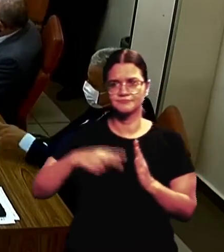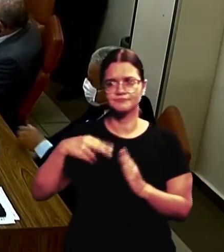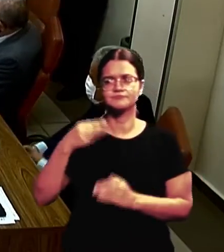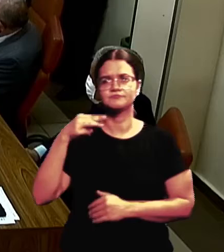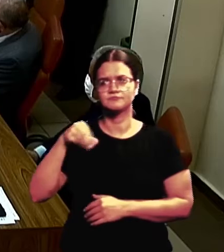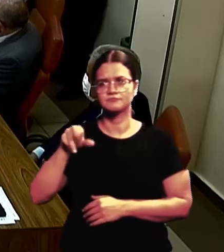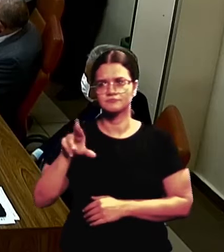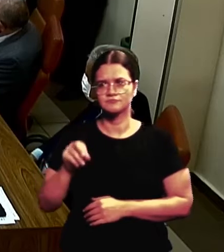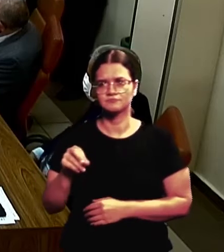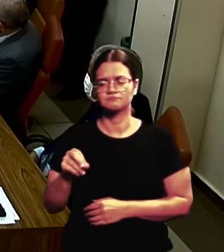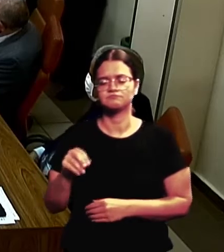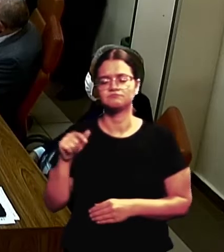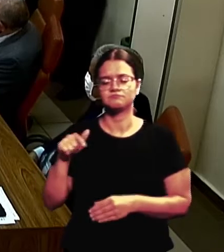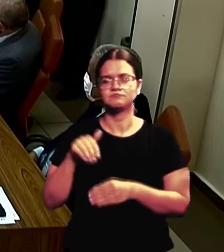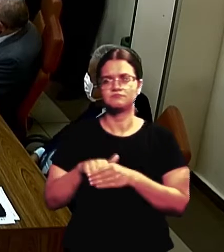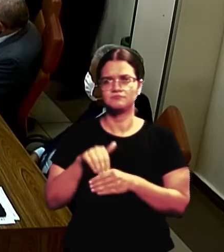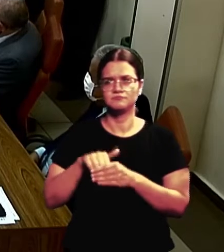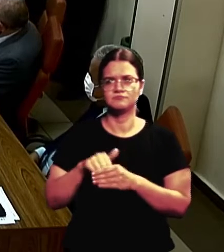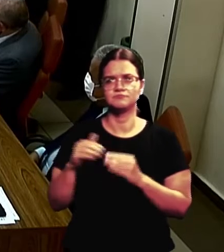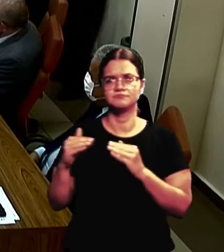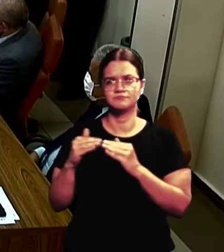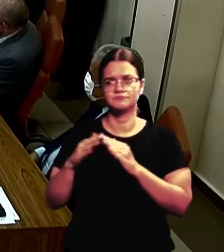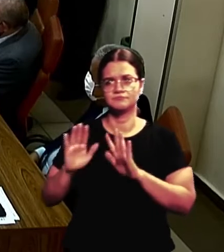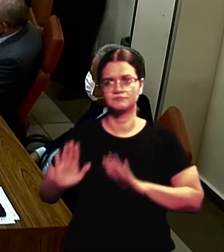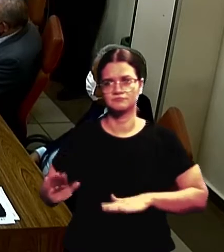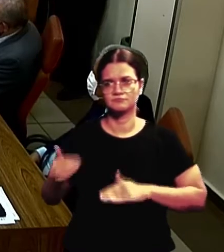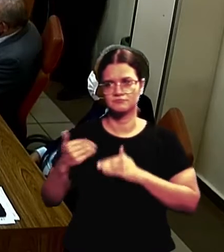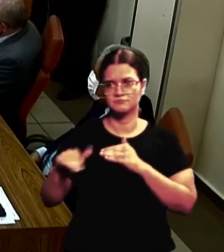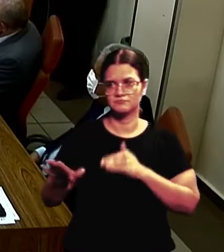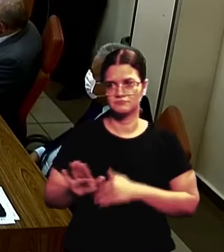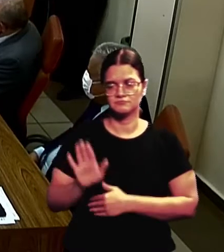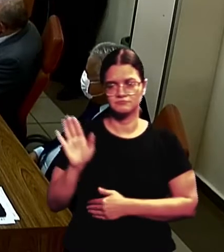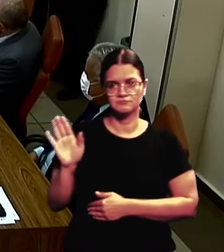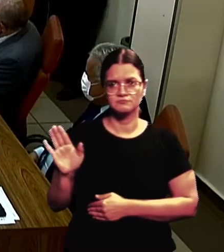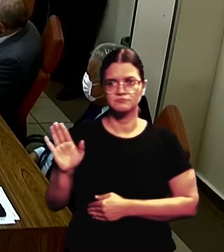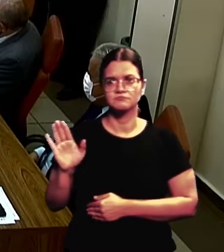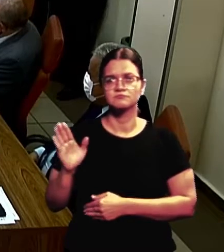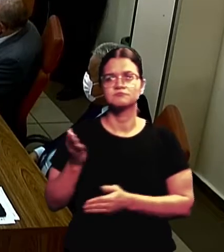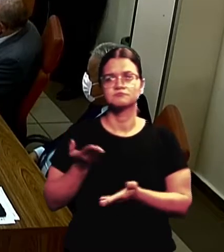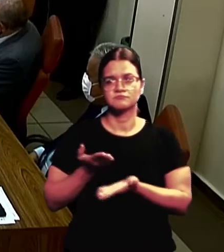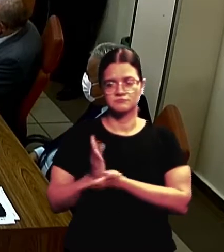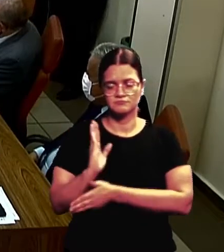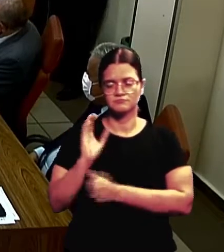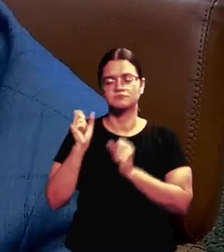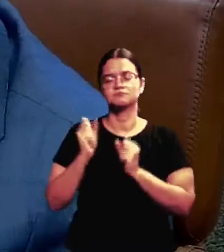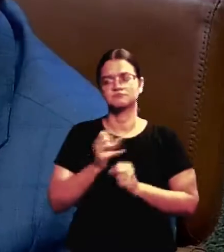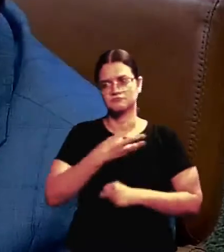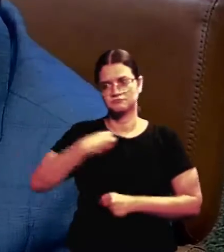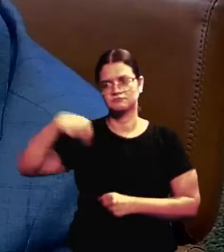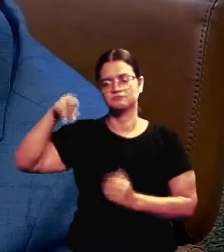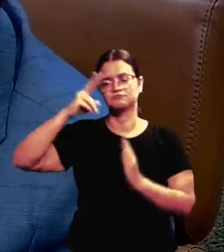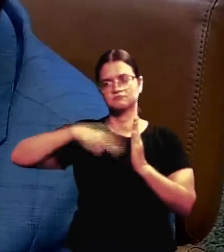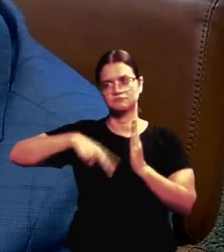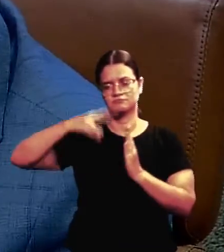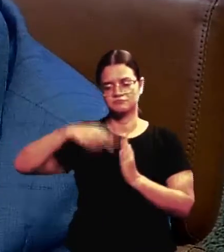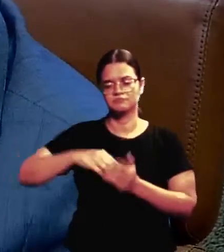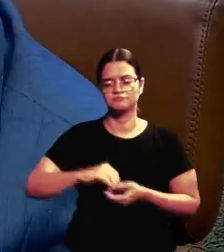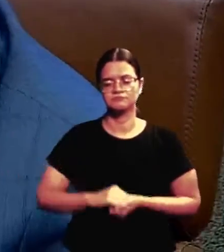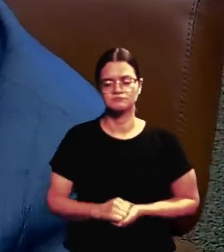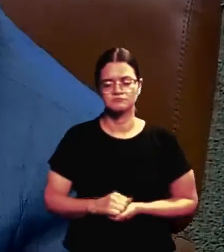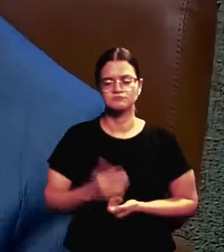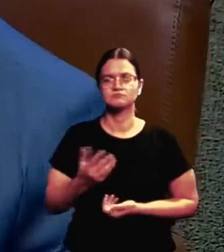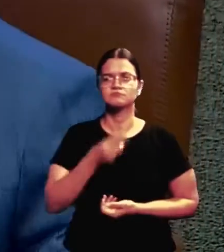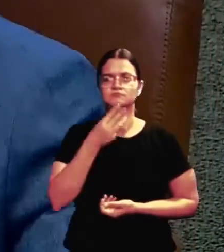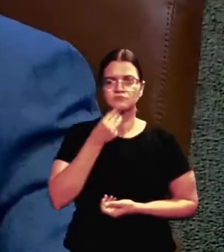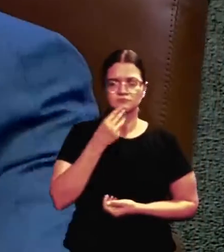vistas, vereador Mauro Rubem, em votação, favoráveis como estão, os contrários se manifestem, pedido aprovado. Pela ordem,